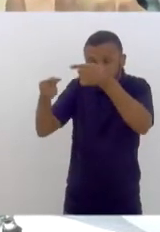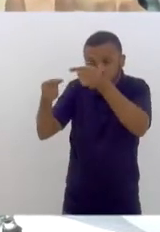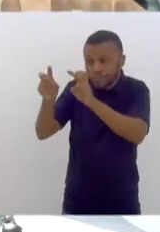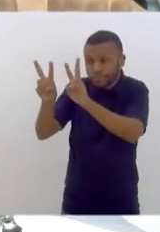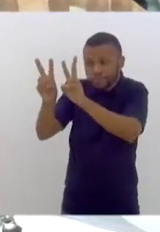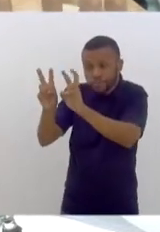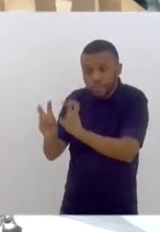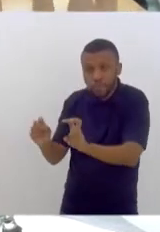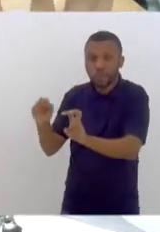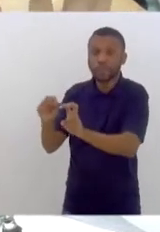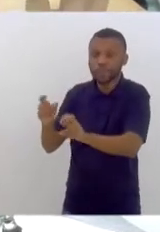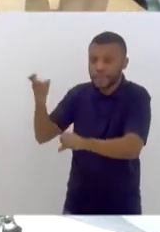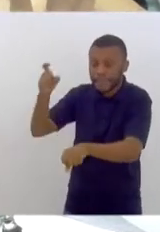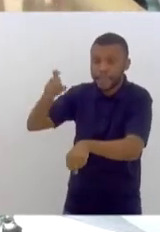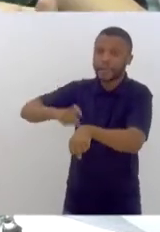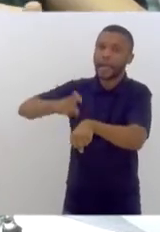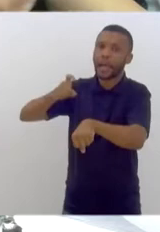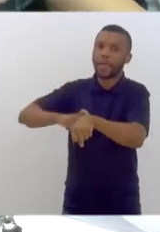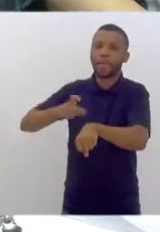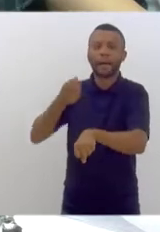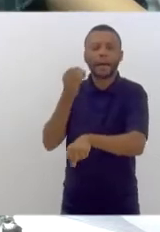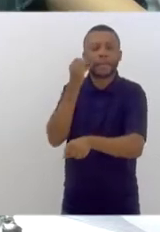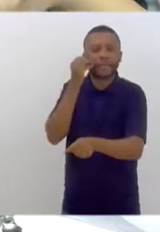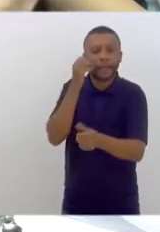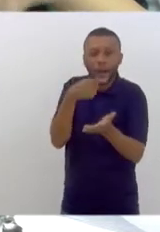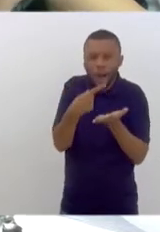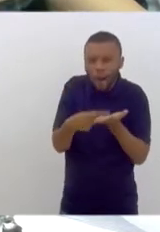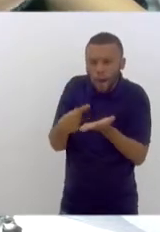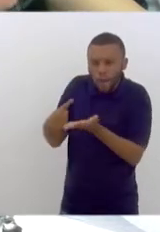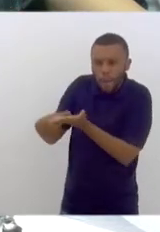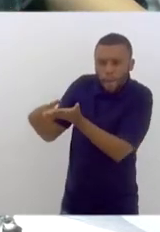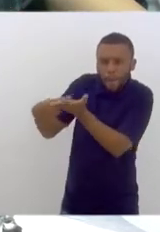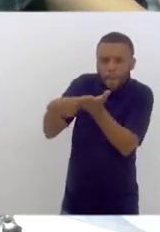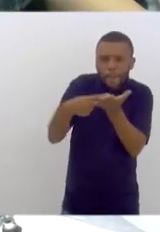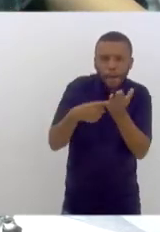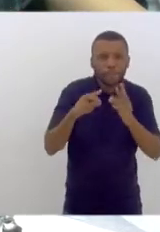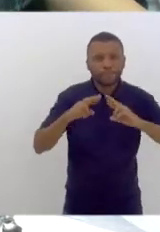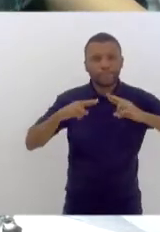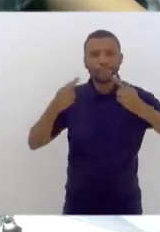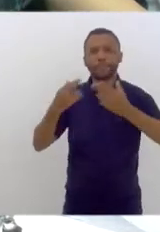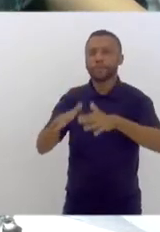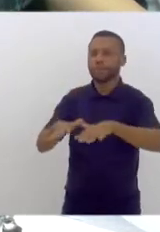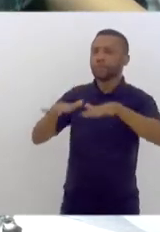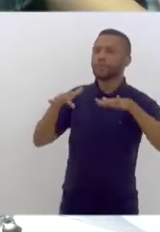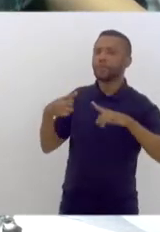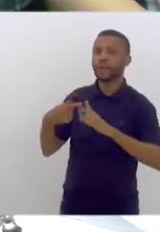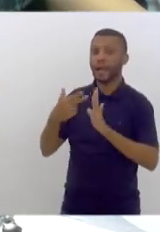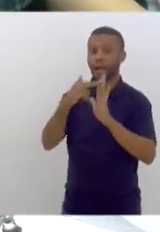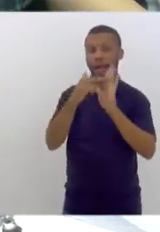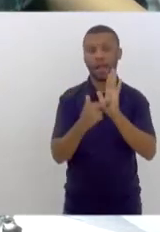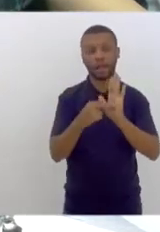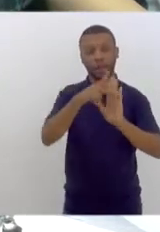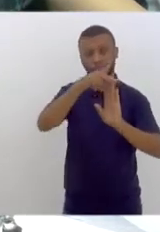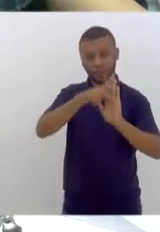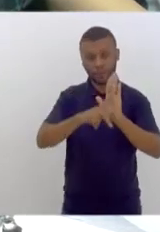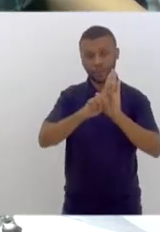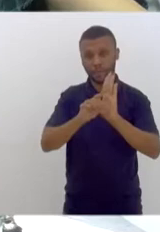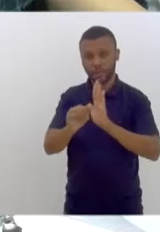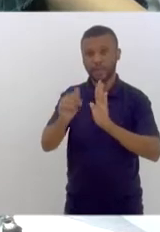a gente não tem tempo de fazer essas articulações, fazer audiência pública. Até porque a regra é o projeto ir à